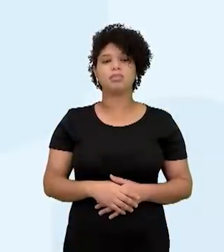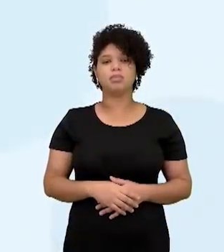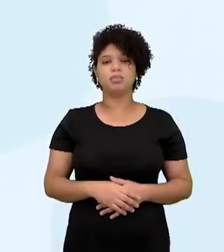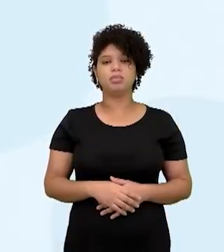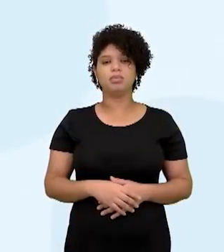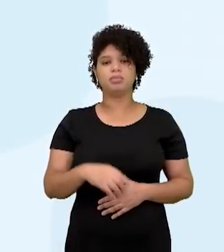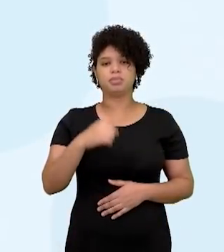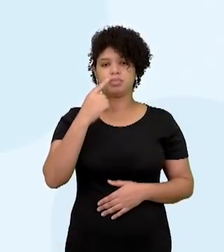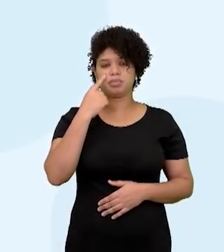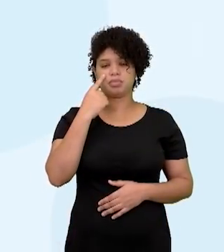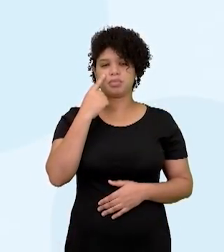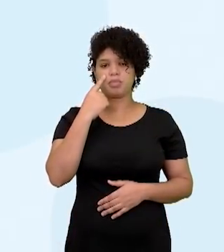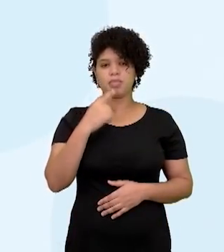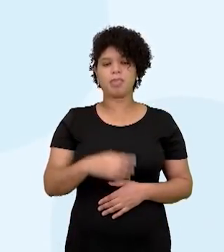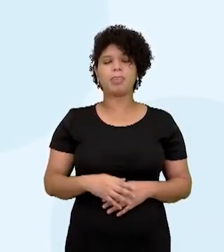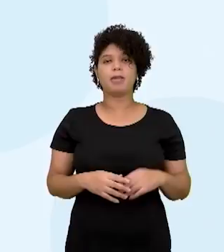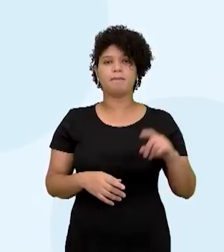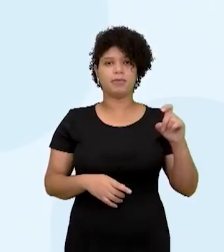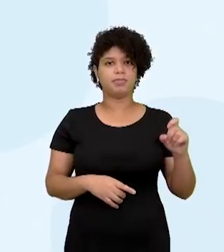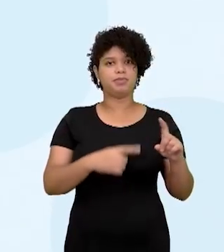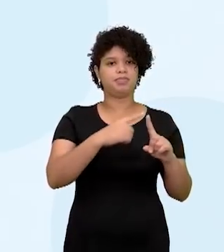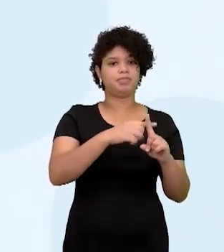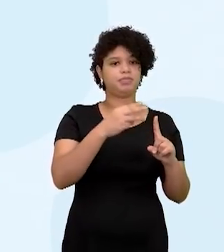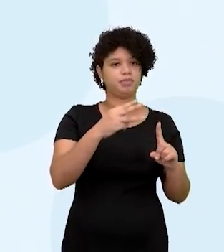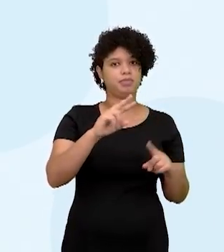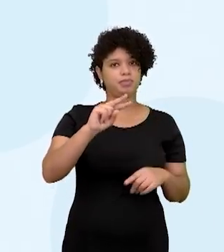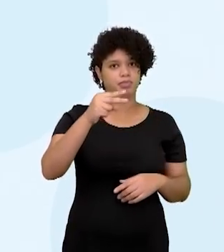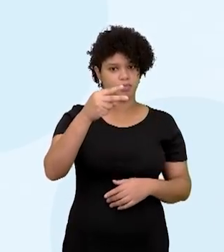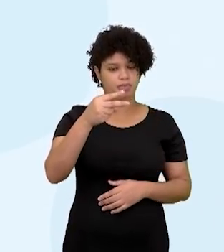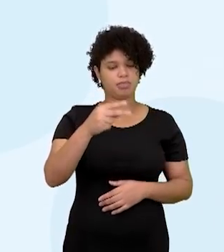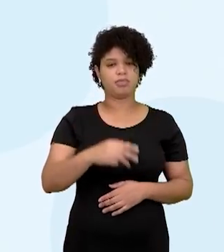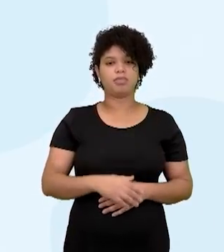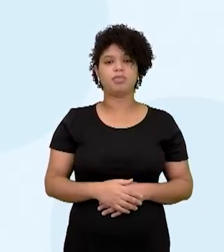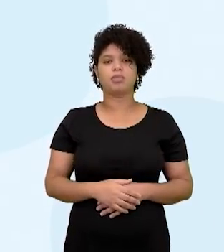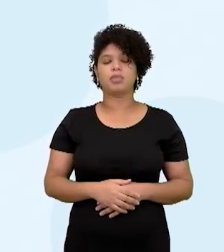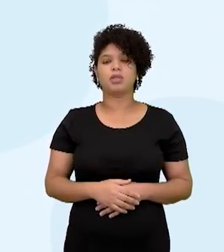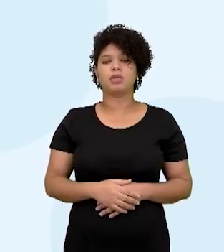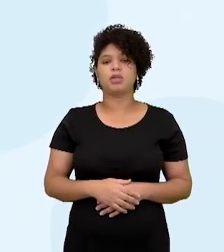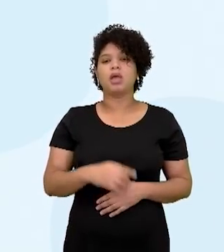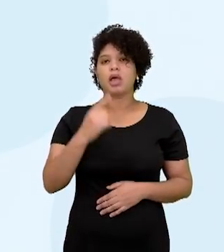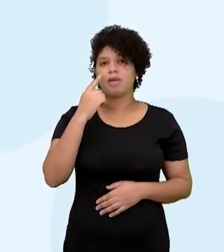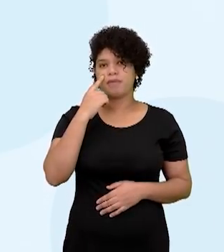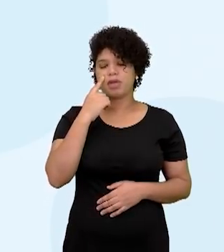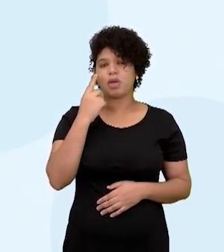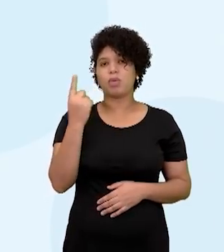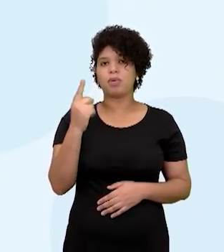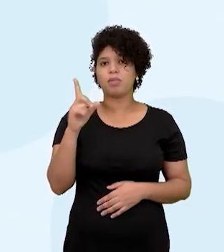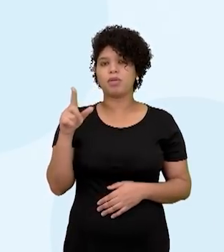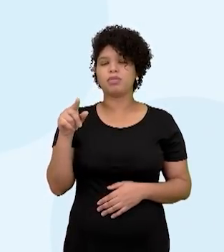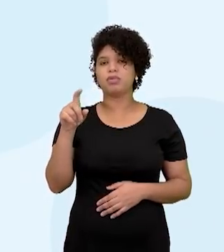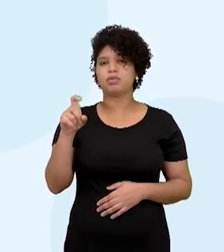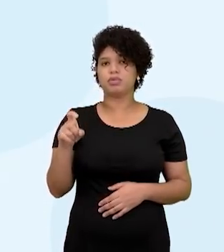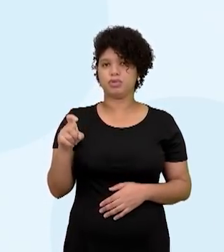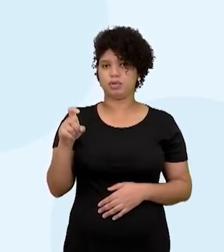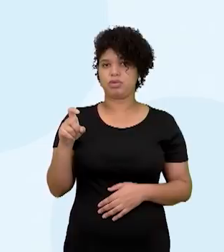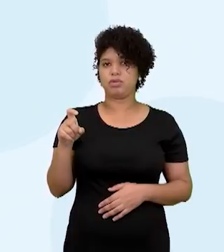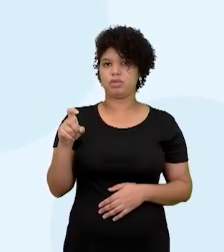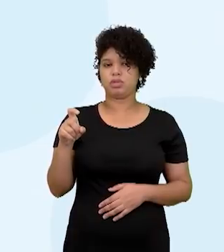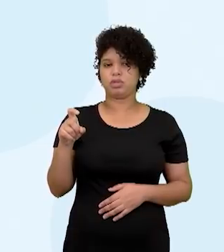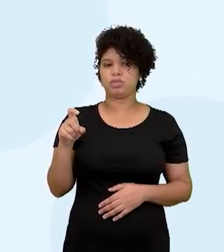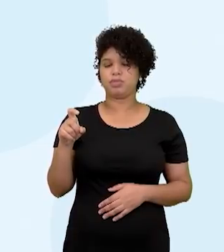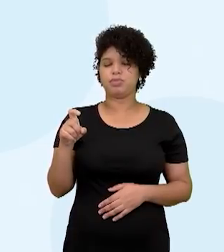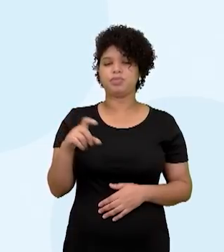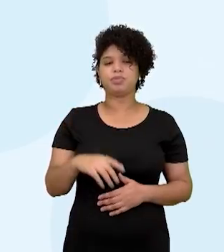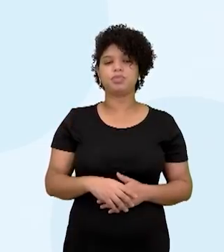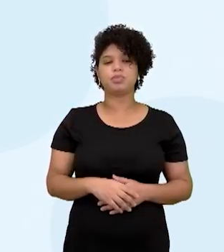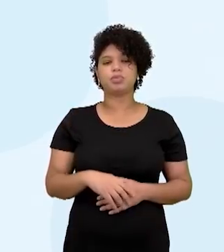Quadrado da soma de dois termos, x mais 3 elevado ao quadrado. Quadrado do primeiro termo. Bom, meu primeiro termo é x, então vai ficar